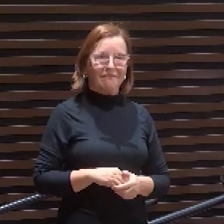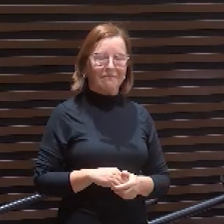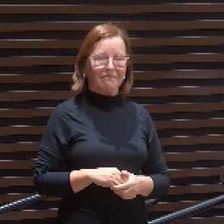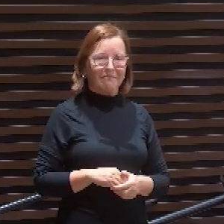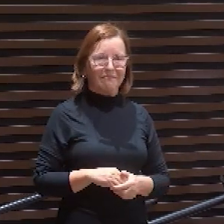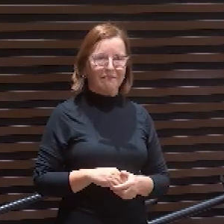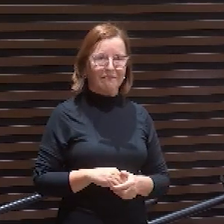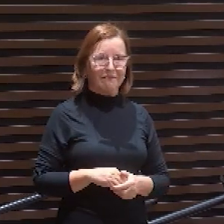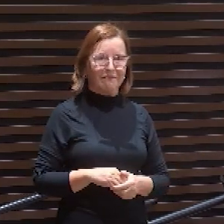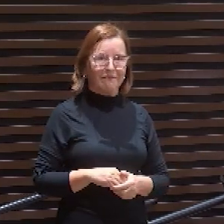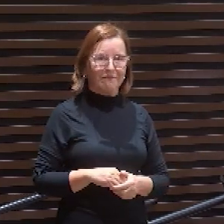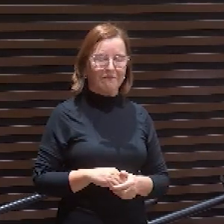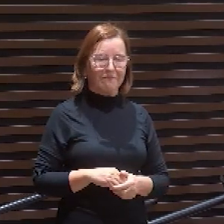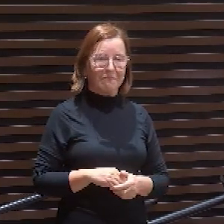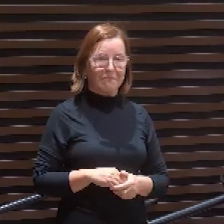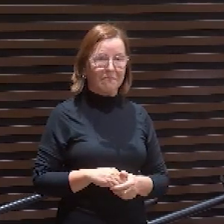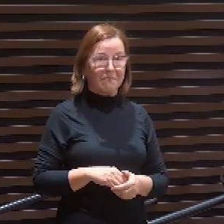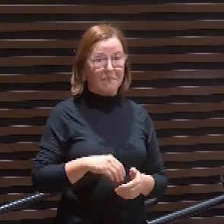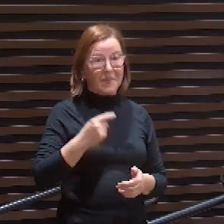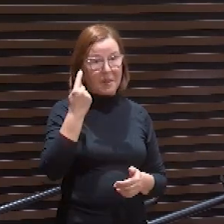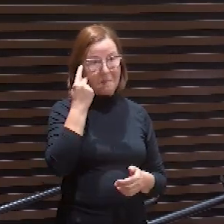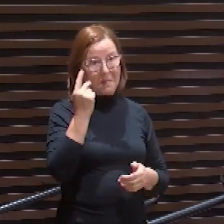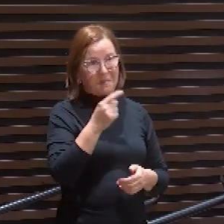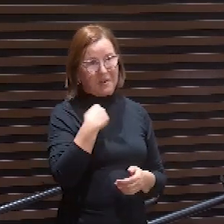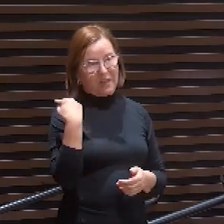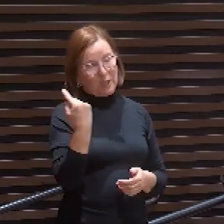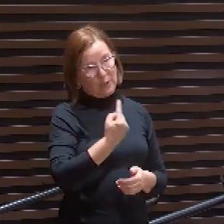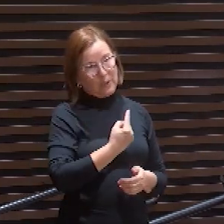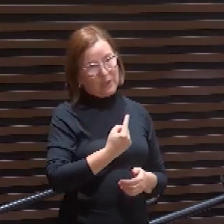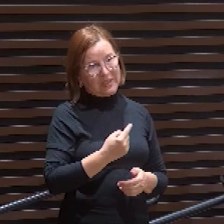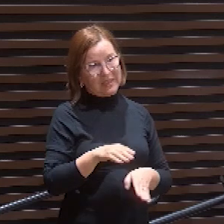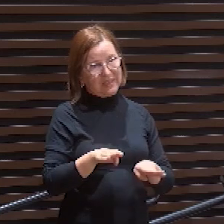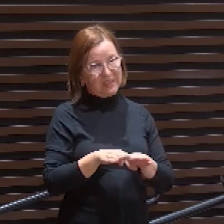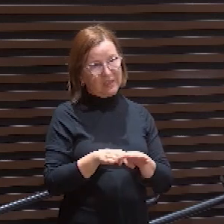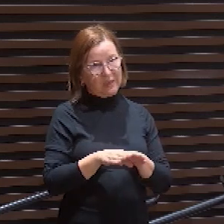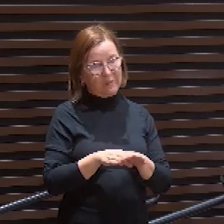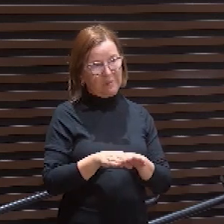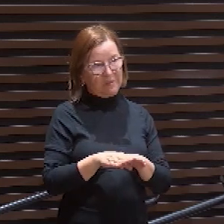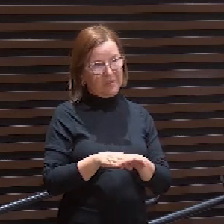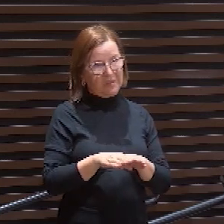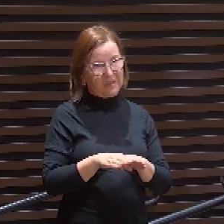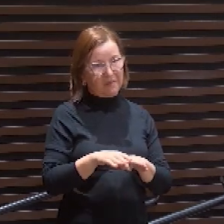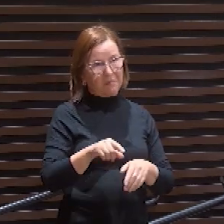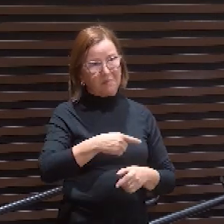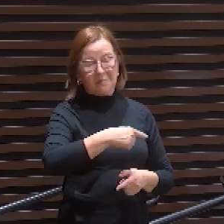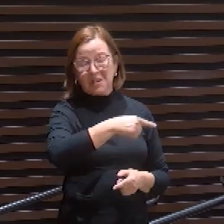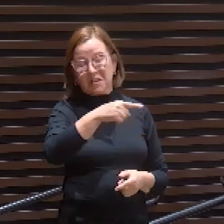tanto em relação a nós, como em relação aos outros.